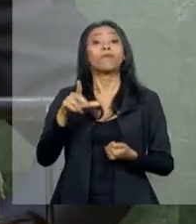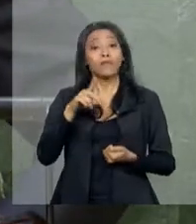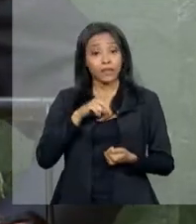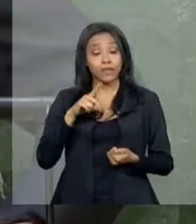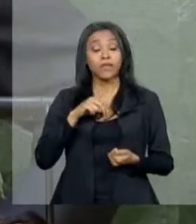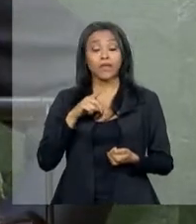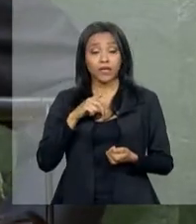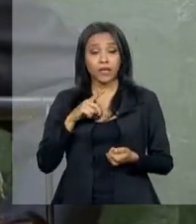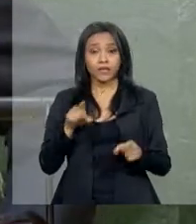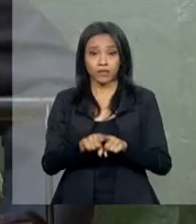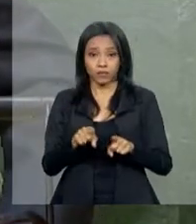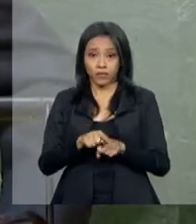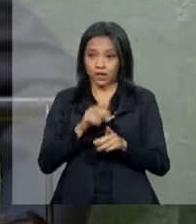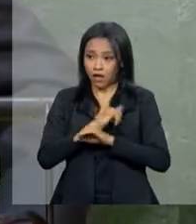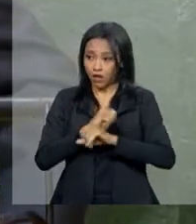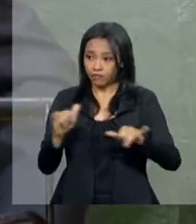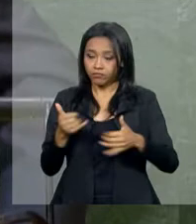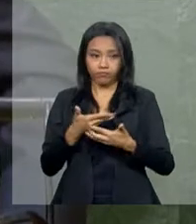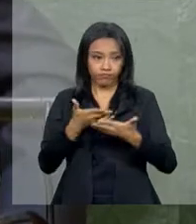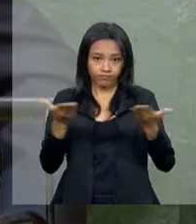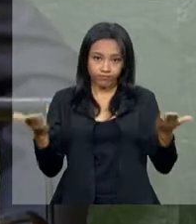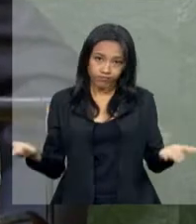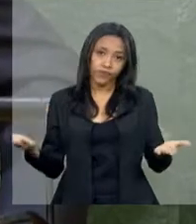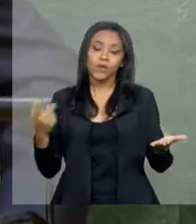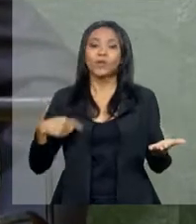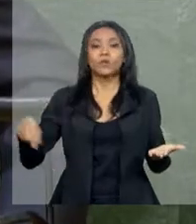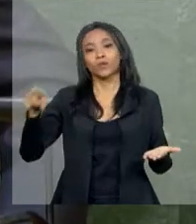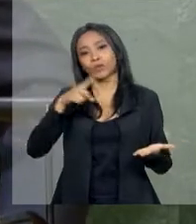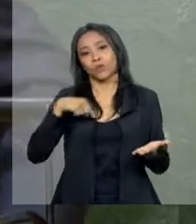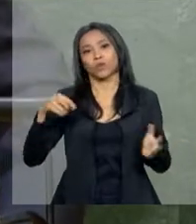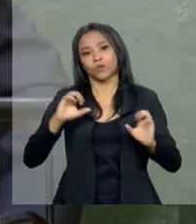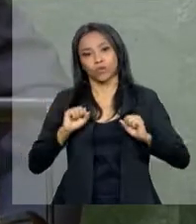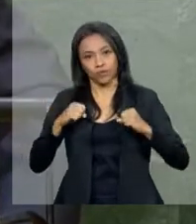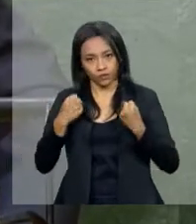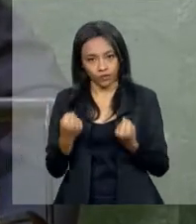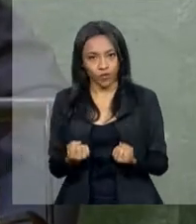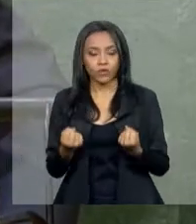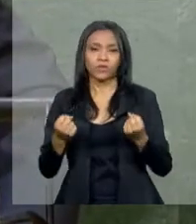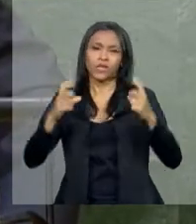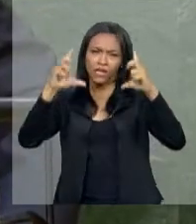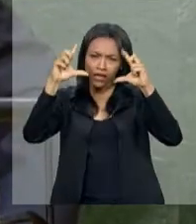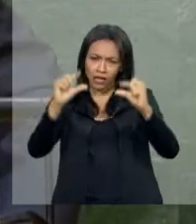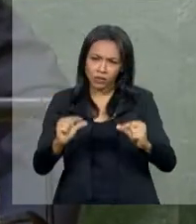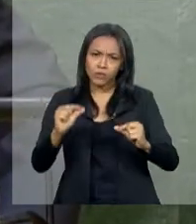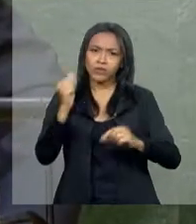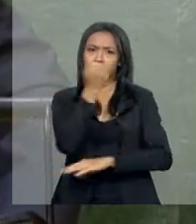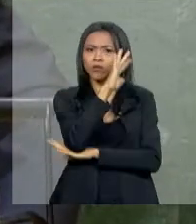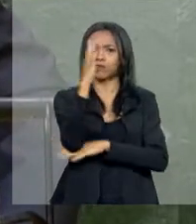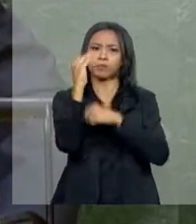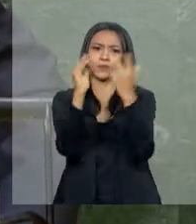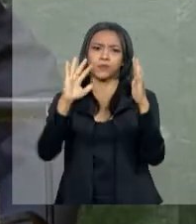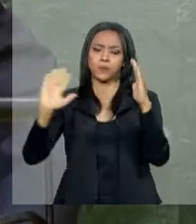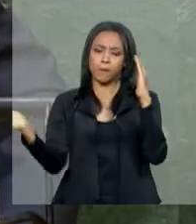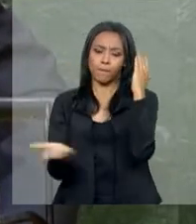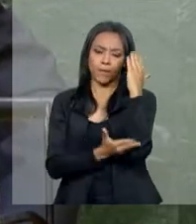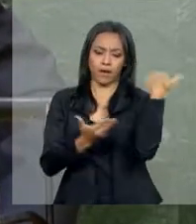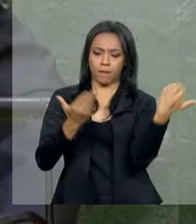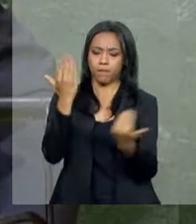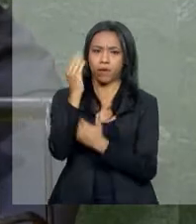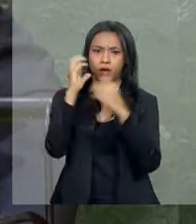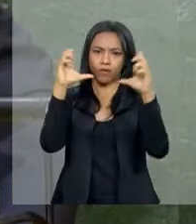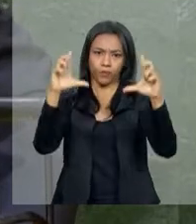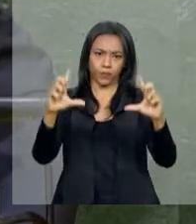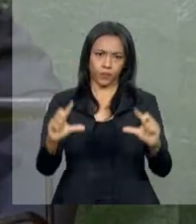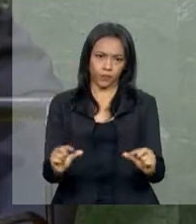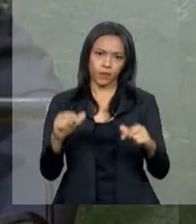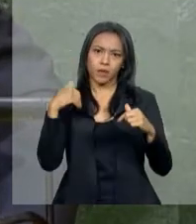intensos, senhoras e senhores, nossos esforços de redução do desmatamento. A tendência